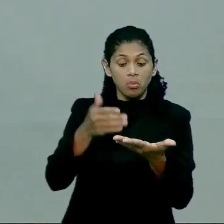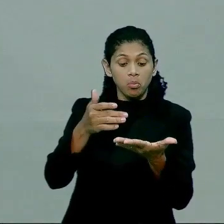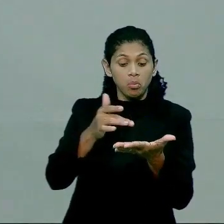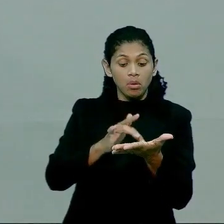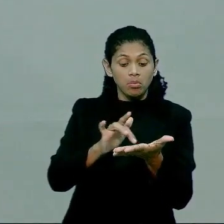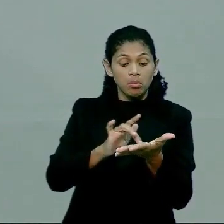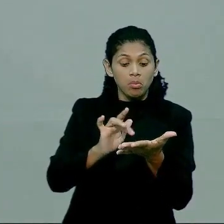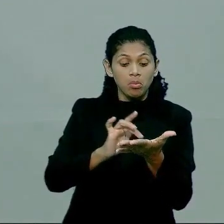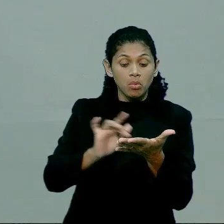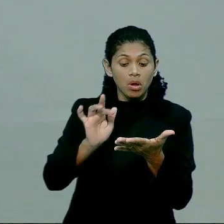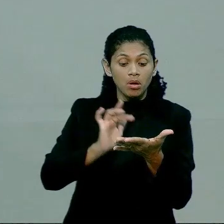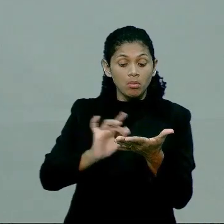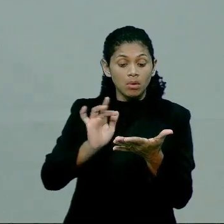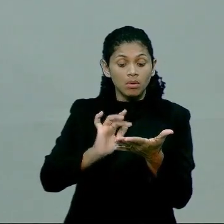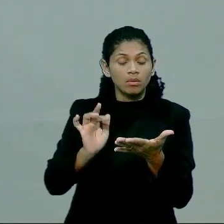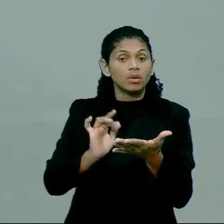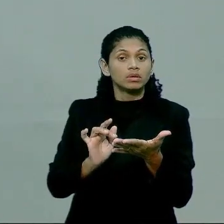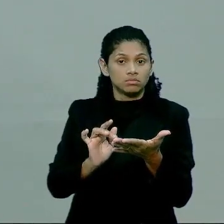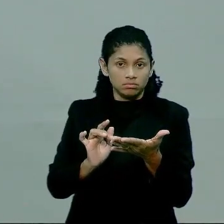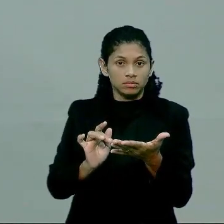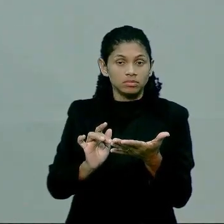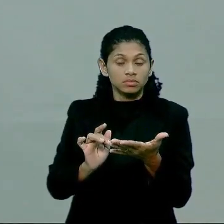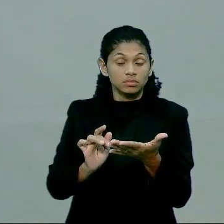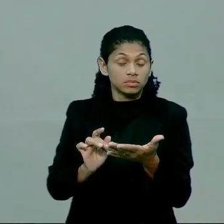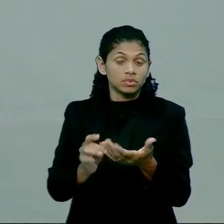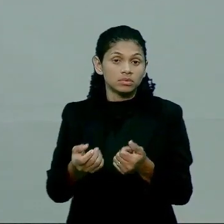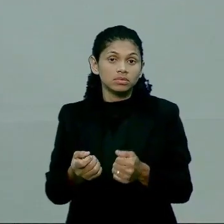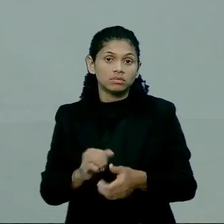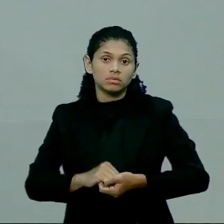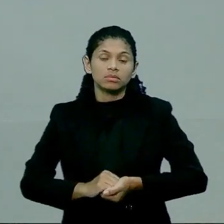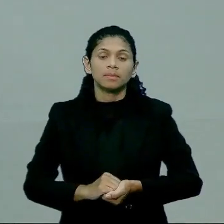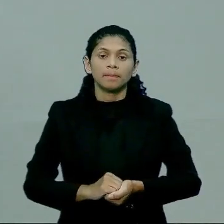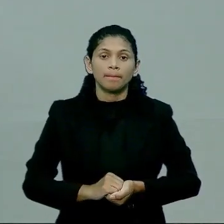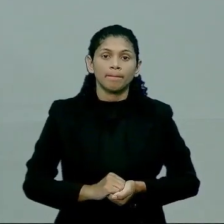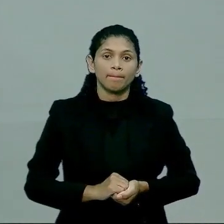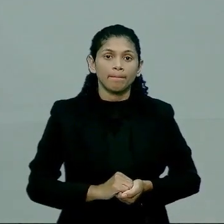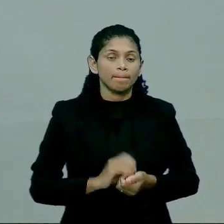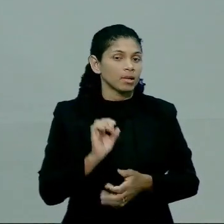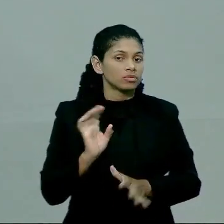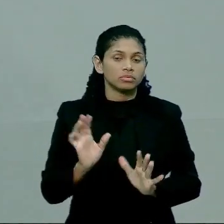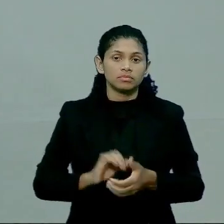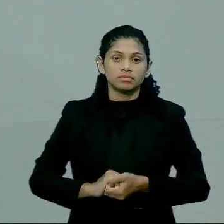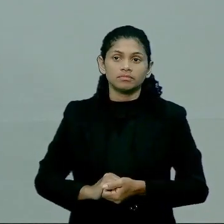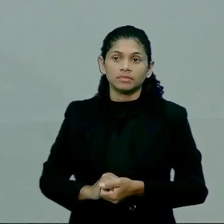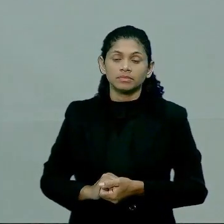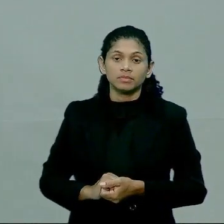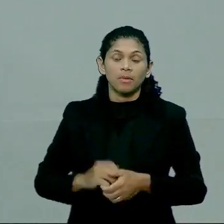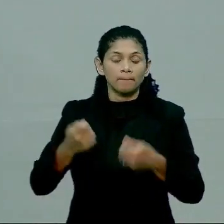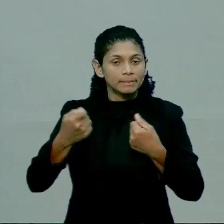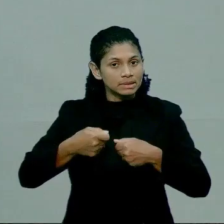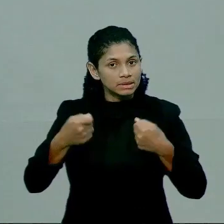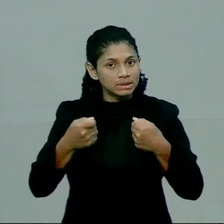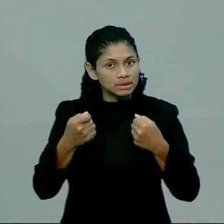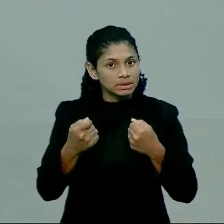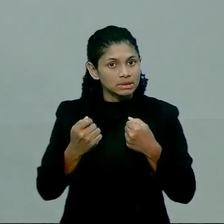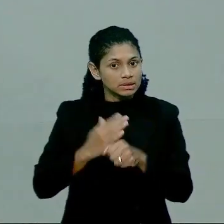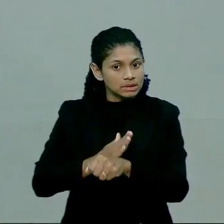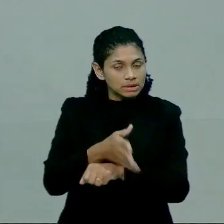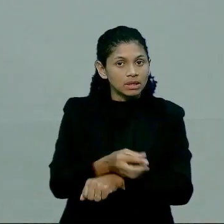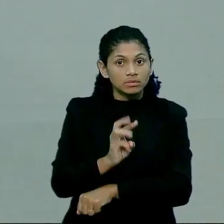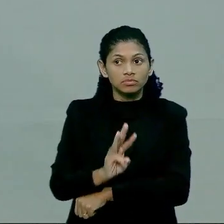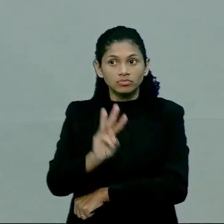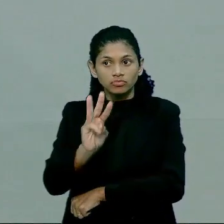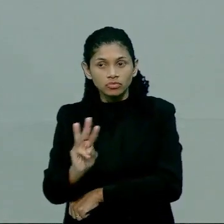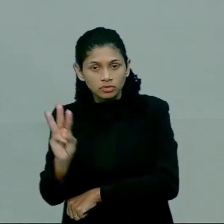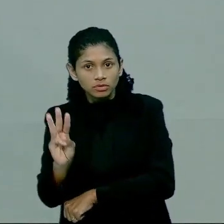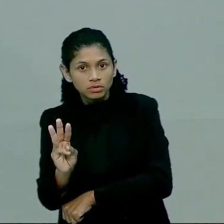querer ficar se formando só no Facebook né porque aí Acontece muita fake News também você tem que entrar e no site de credibilidade né